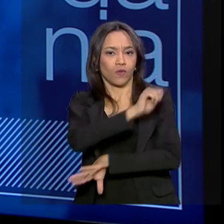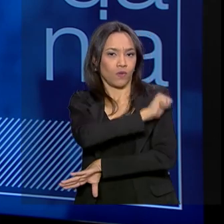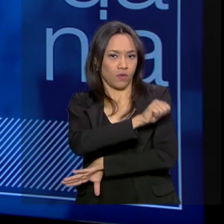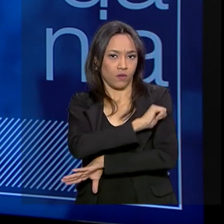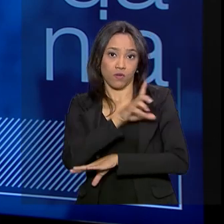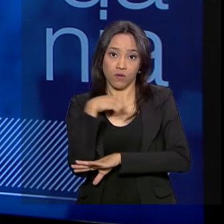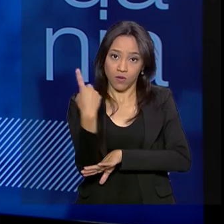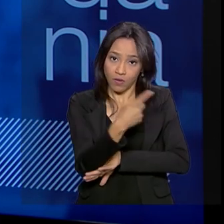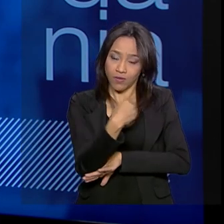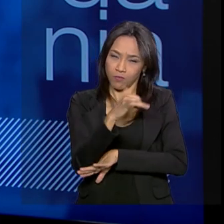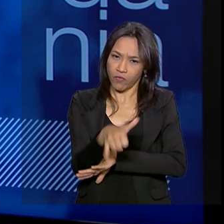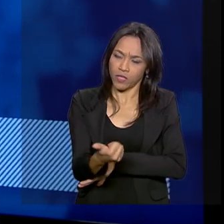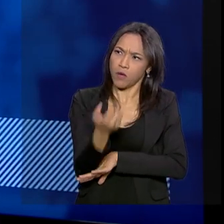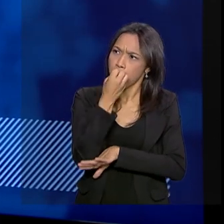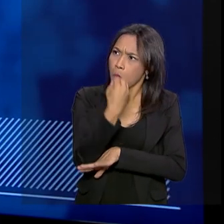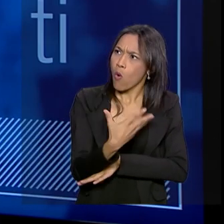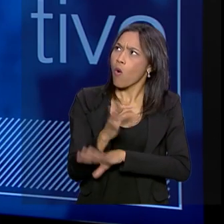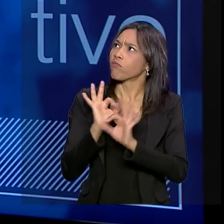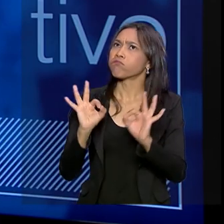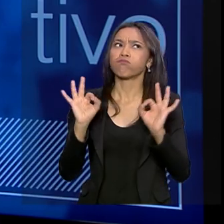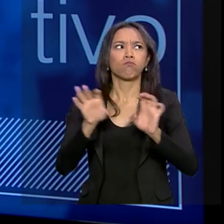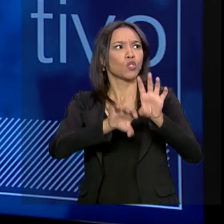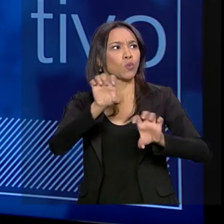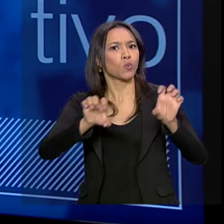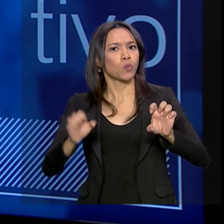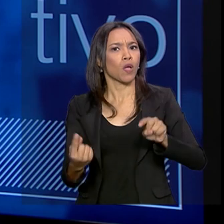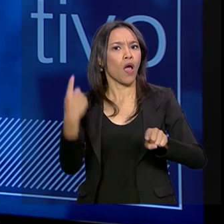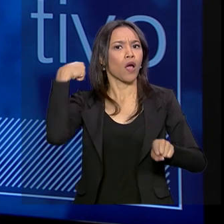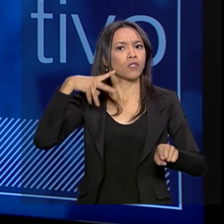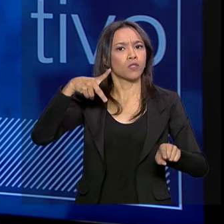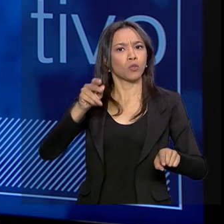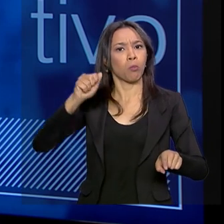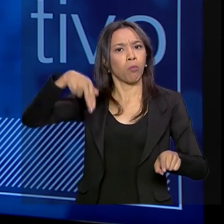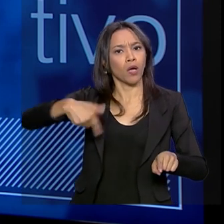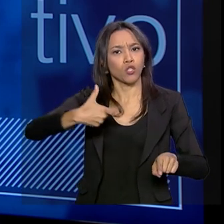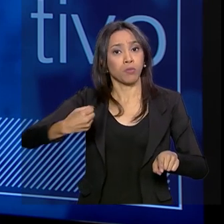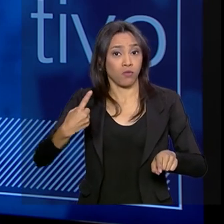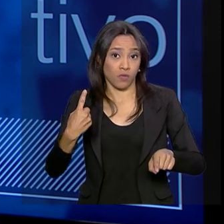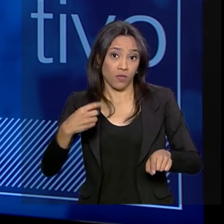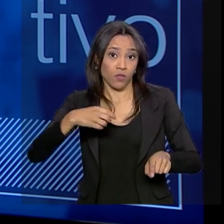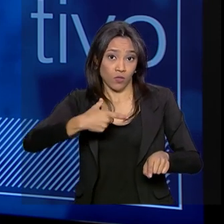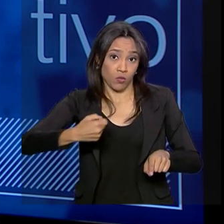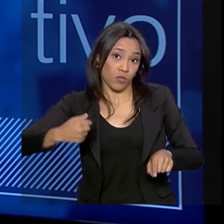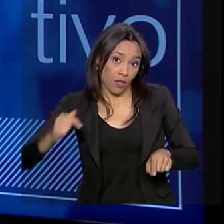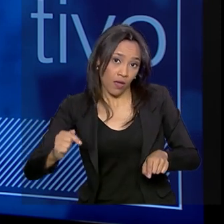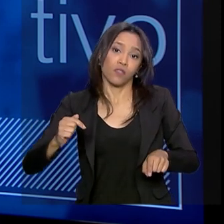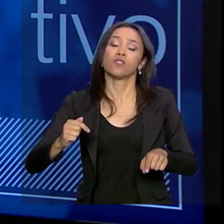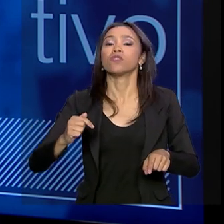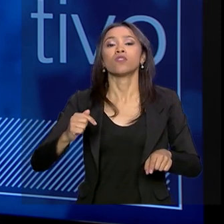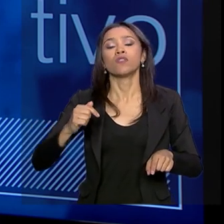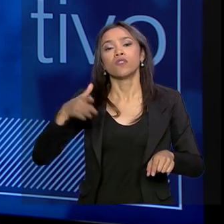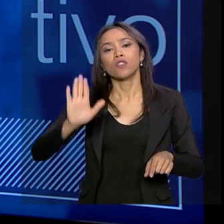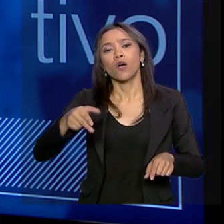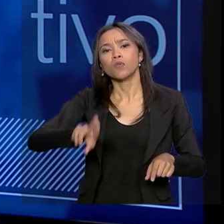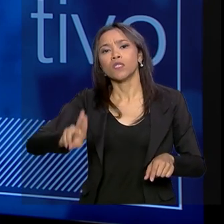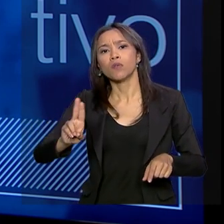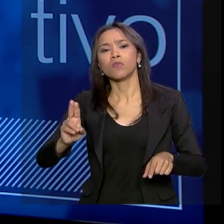Aproveitamos boa estrutura do Pan-Americano de 2007 e utilizamos algumas instalações